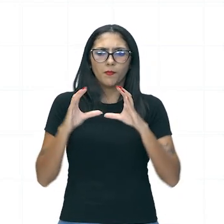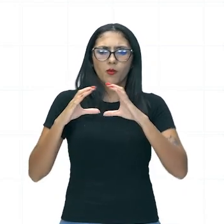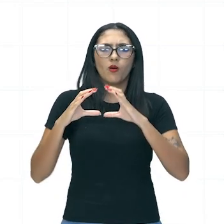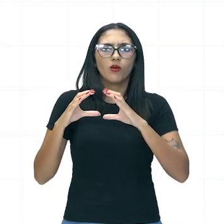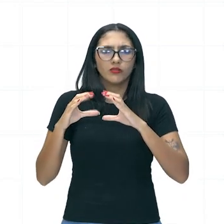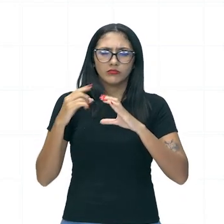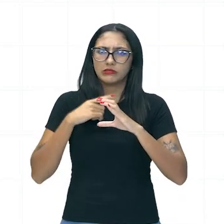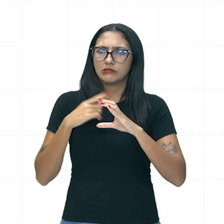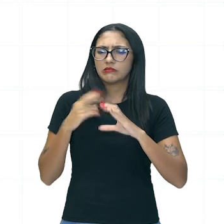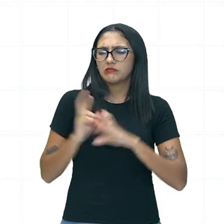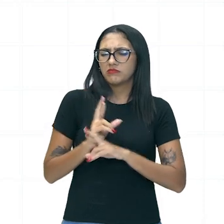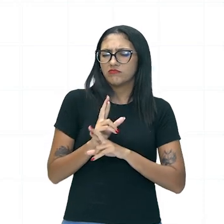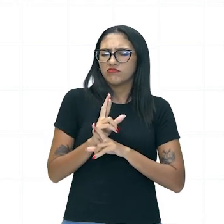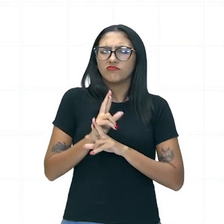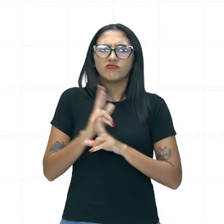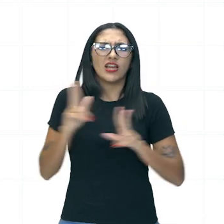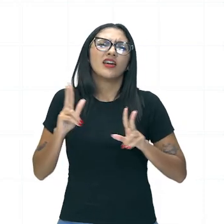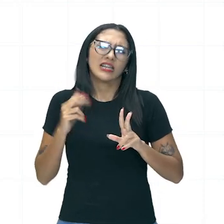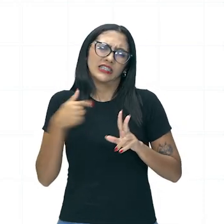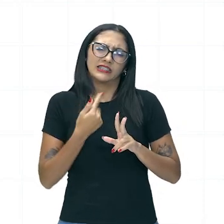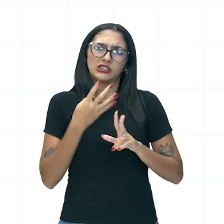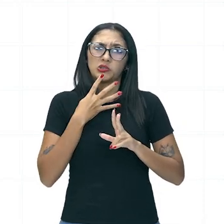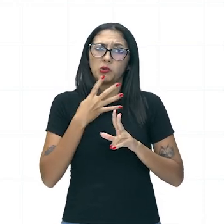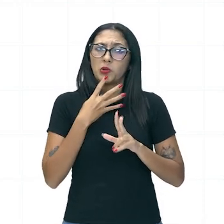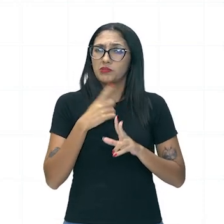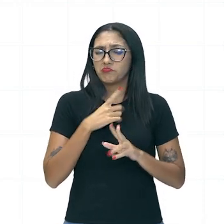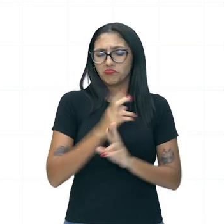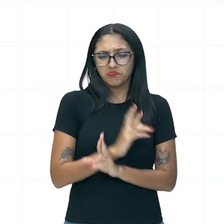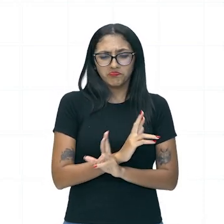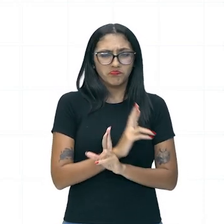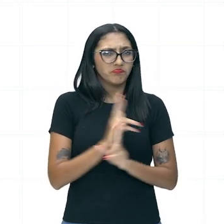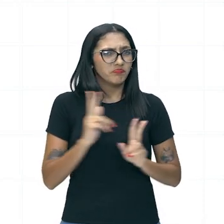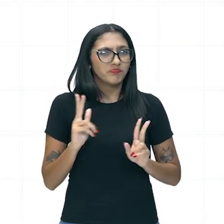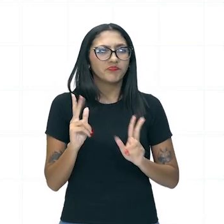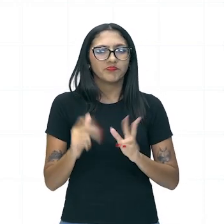um pouco diferente também da que nós já estamos habituados a